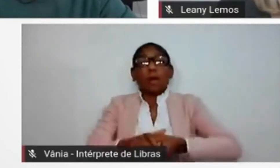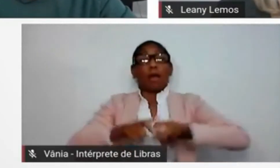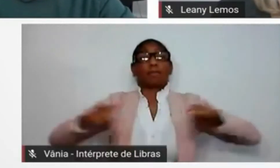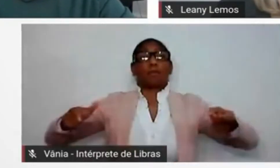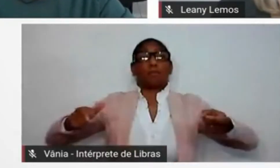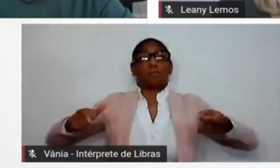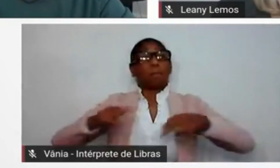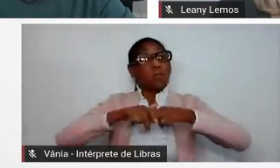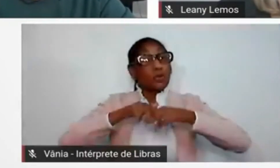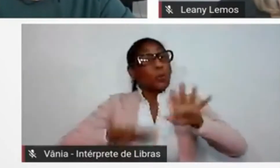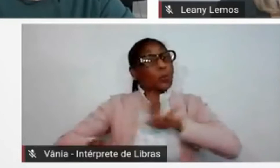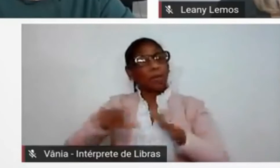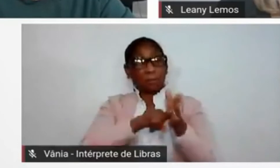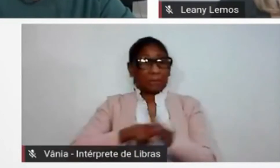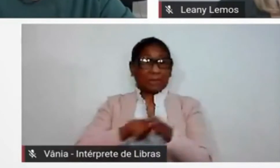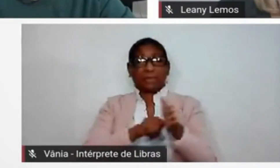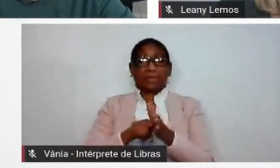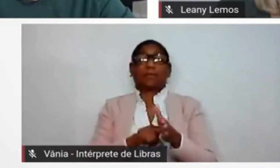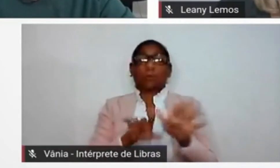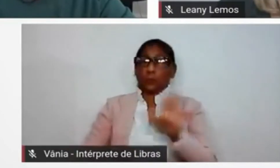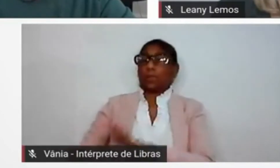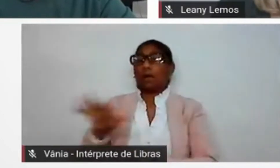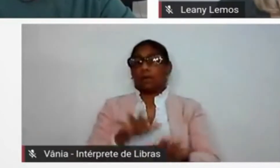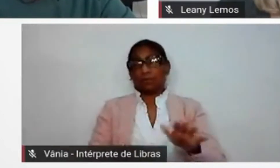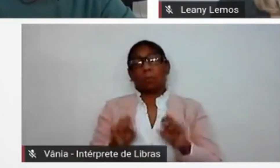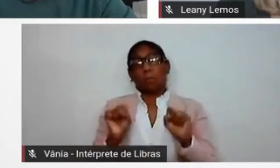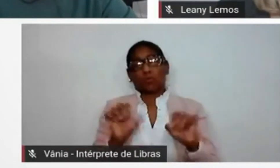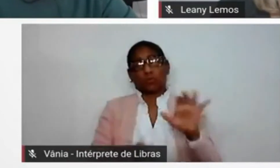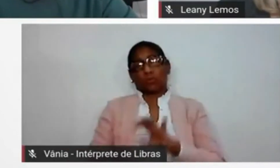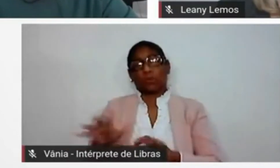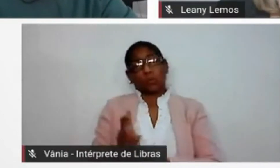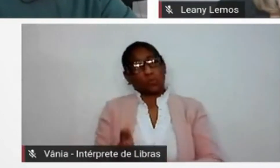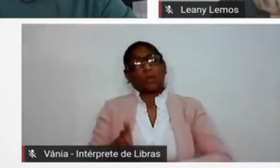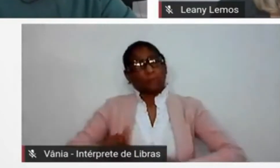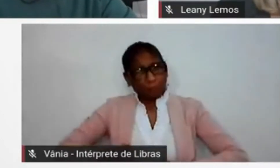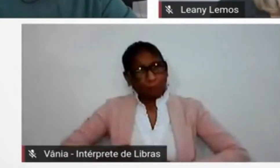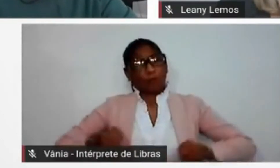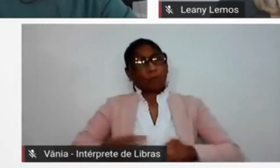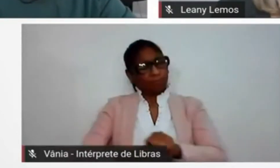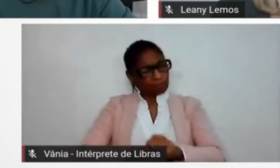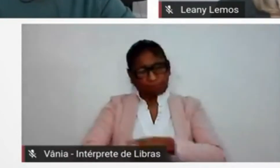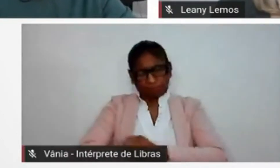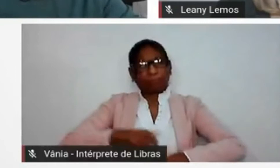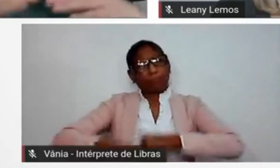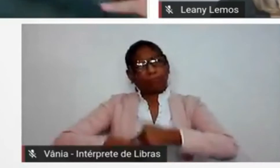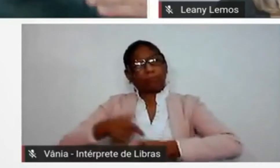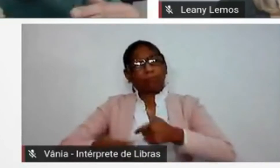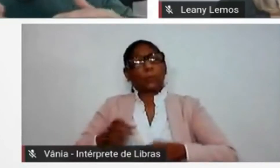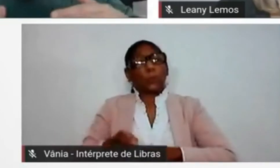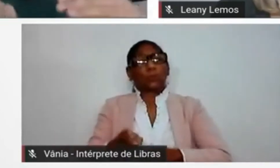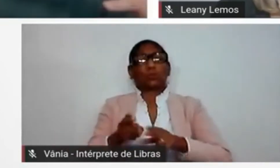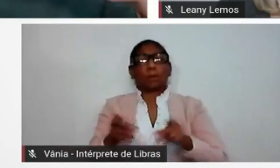analisar todos esses dados com muita cautela, com muito cuidado, e continuar trabalhando para que haja essa